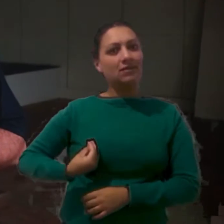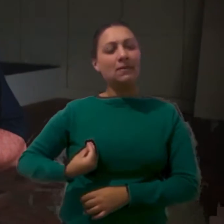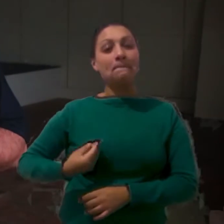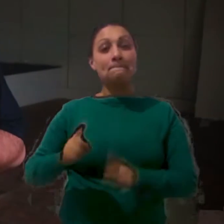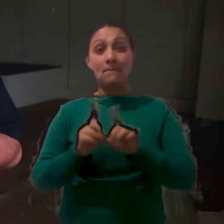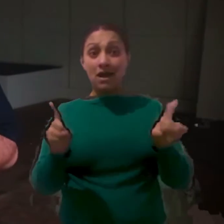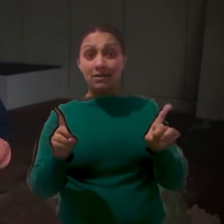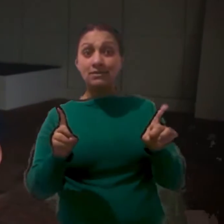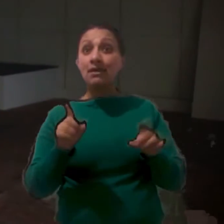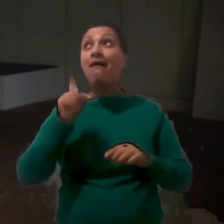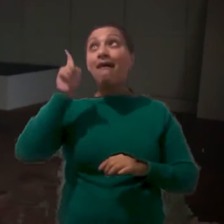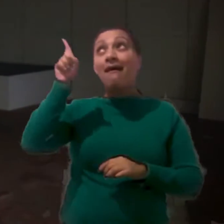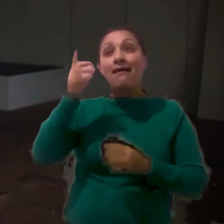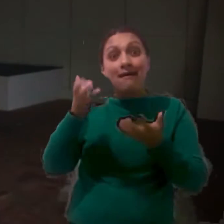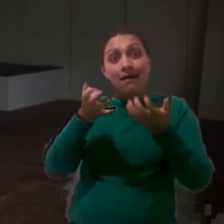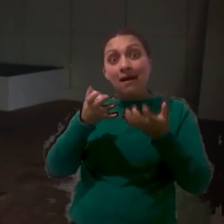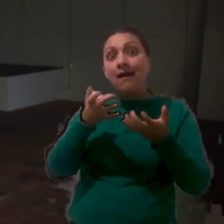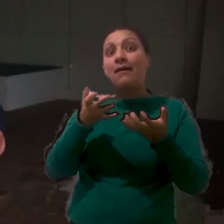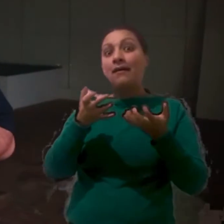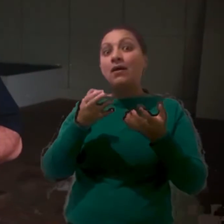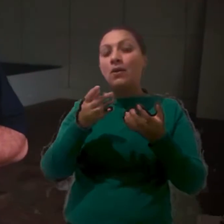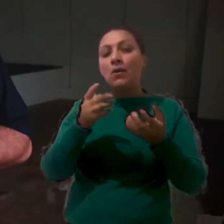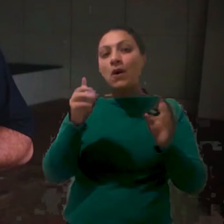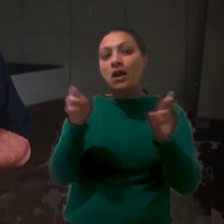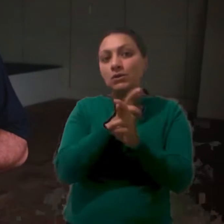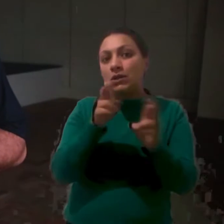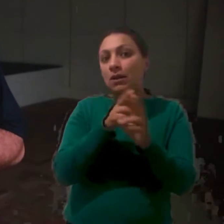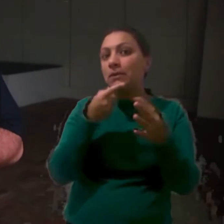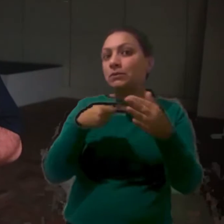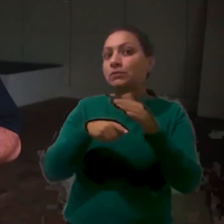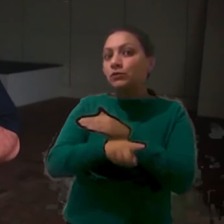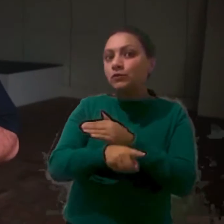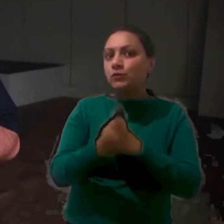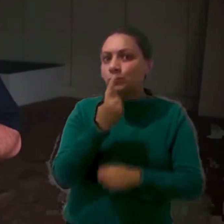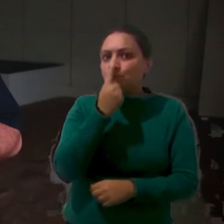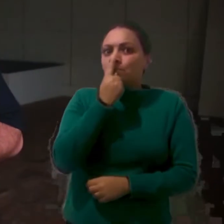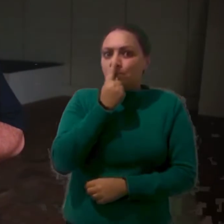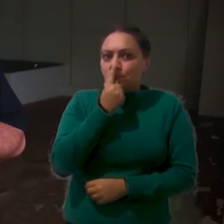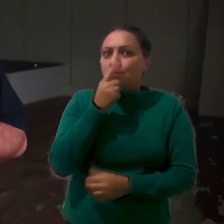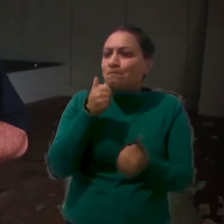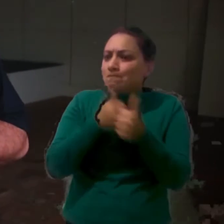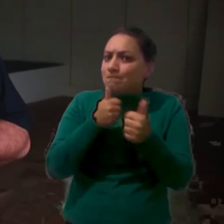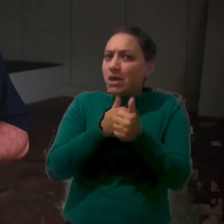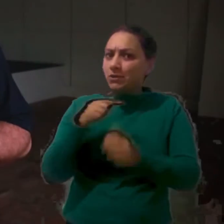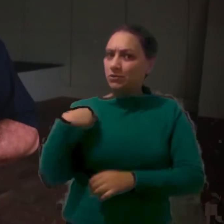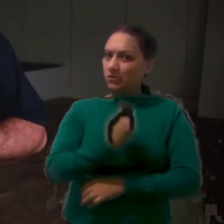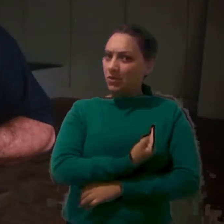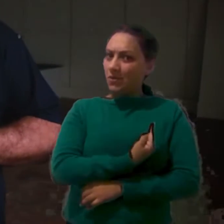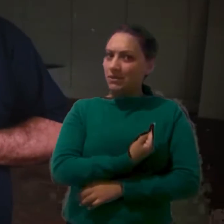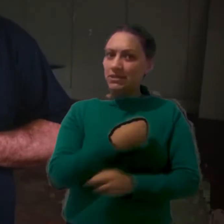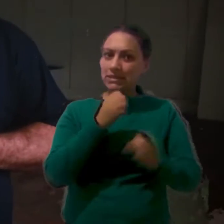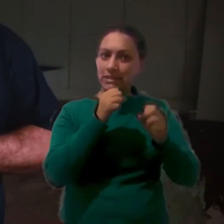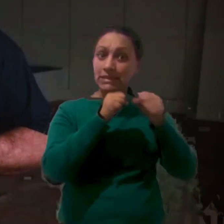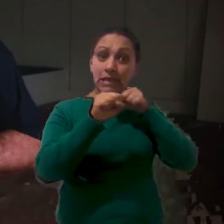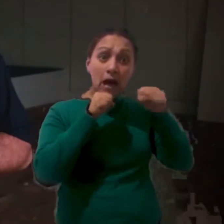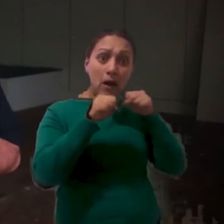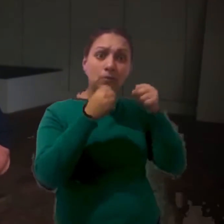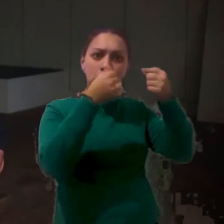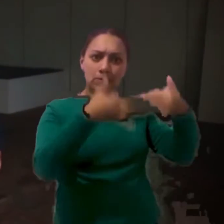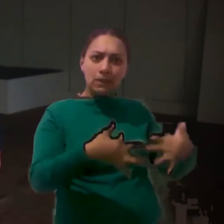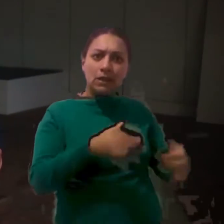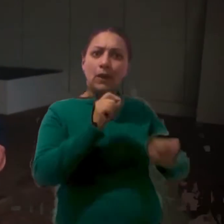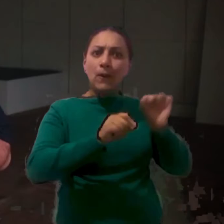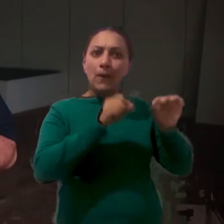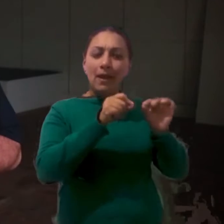que mais deus quer comigo e com você a manter um relacionamento profundo está no perto da gente e o texto aqui de salmos como